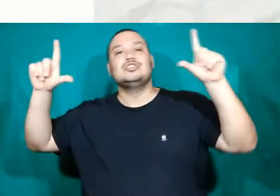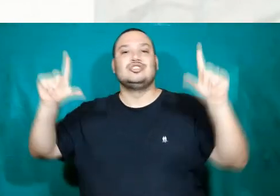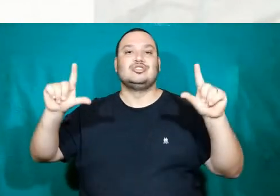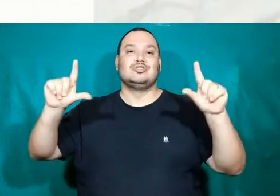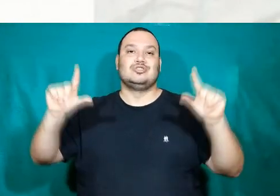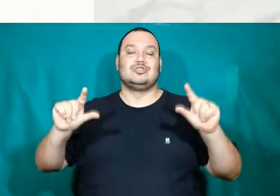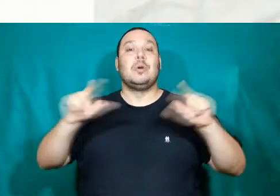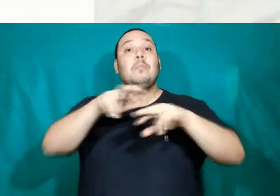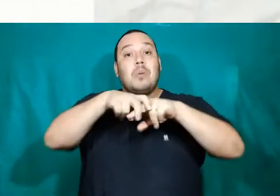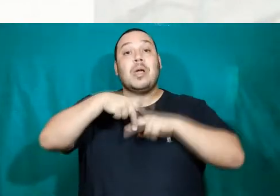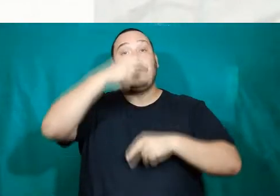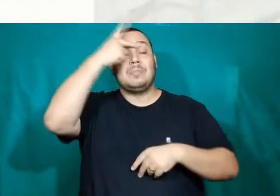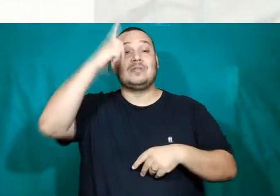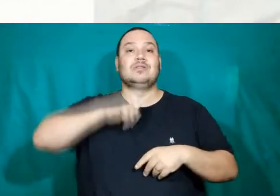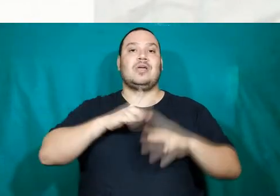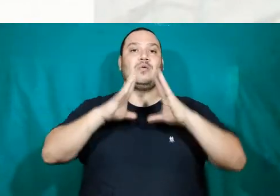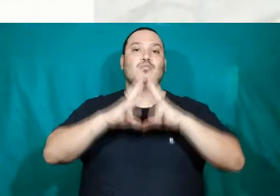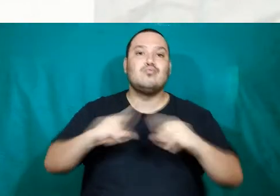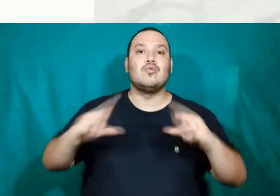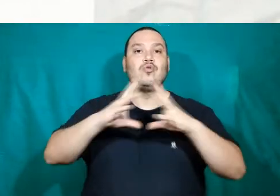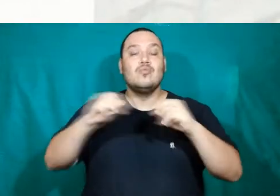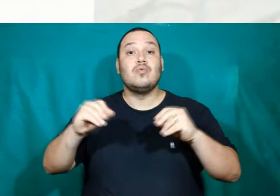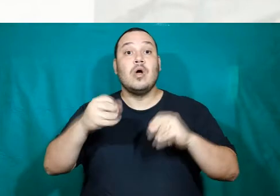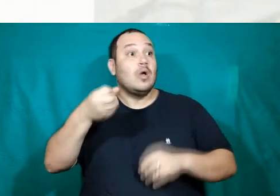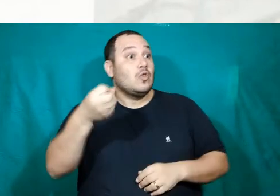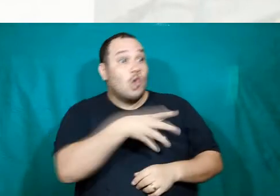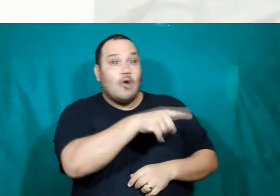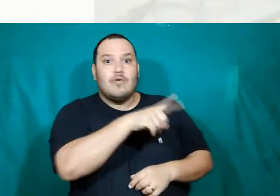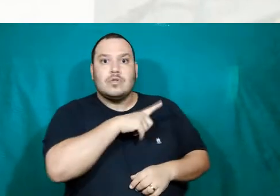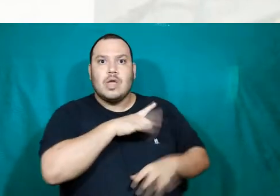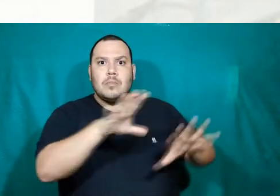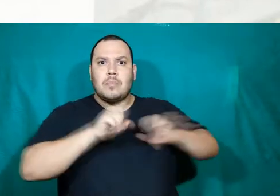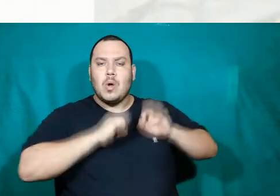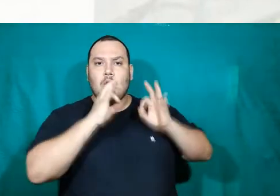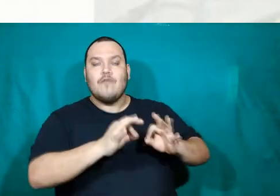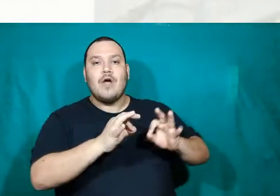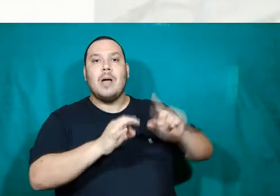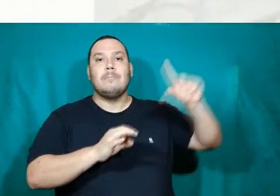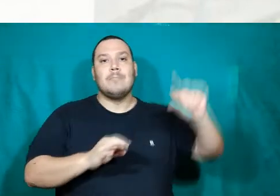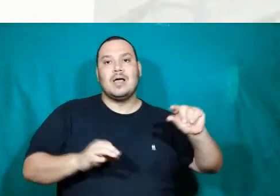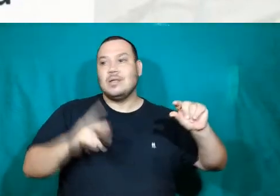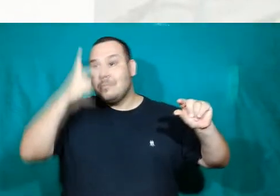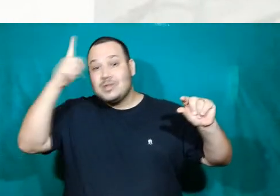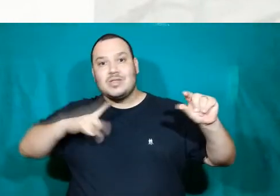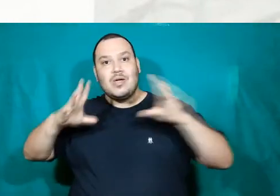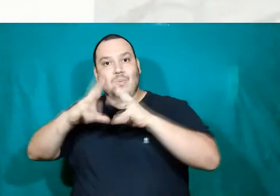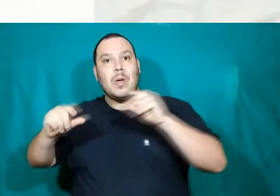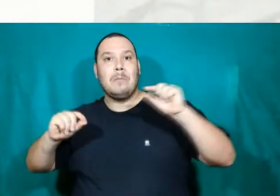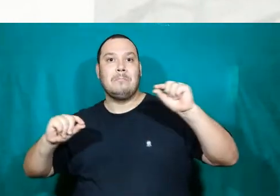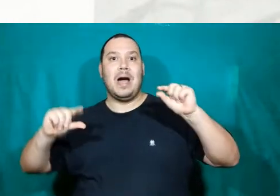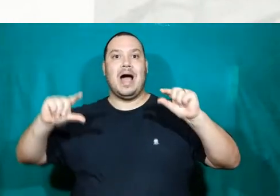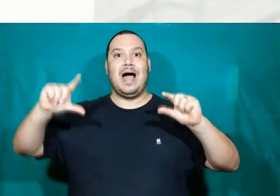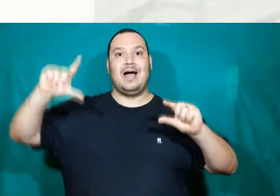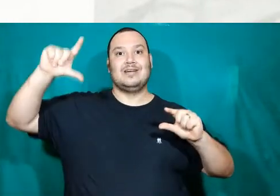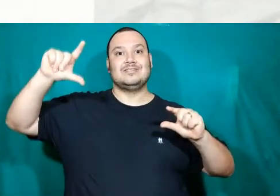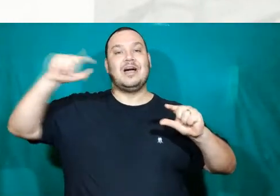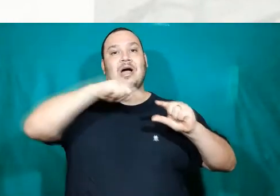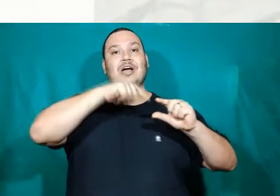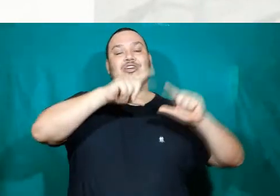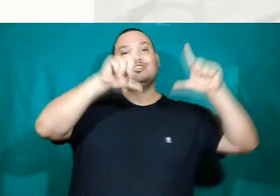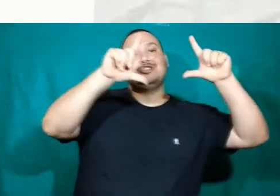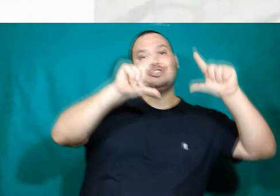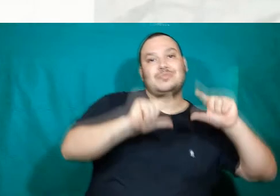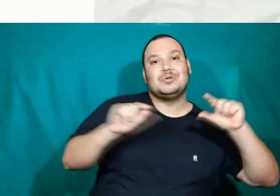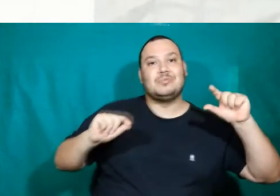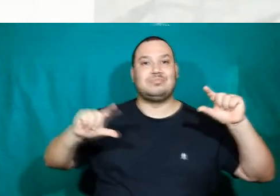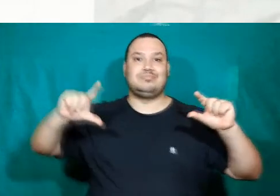de novas infectadas, e aí o número de pessoas infectadas começa a diminuir. Dessa forma, o gráfico, quando é alongado